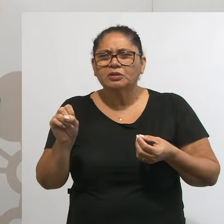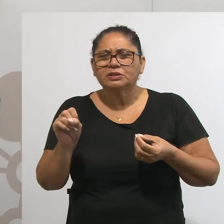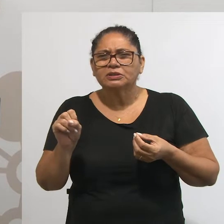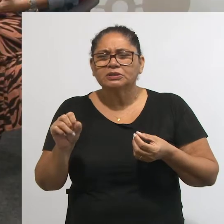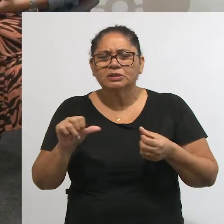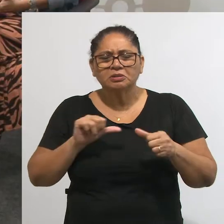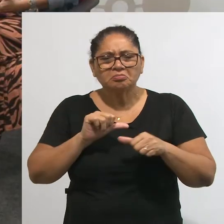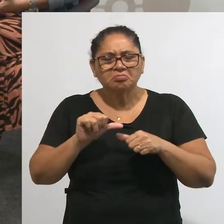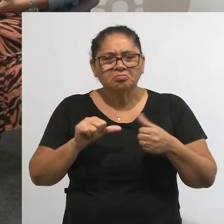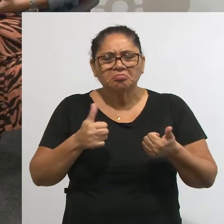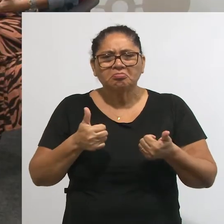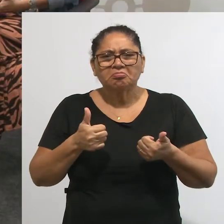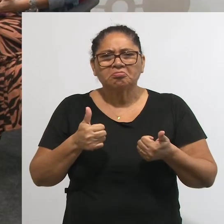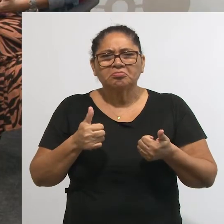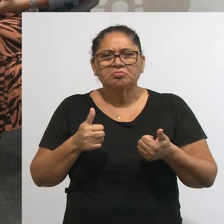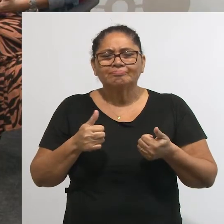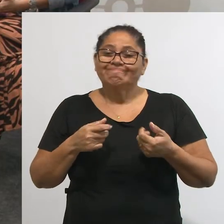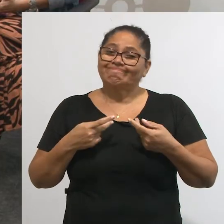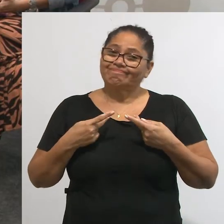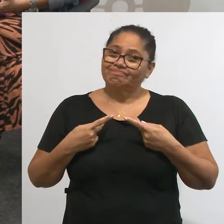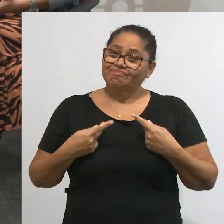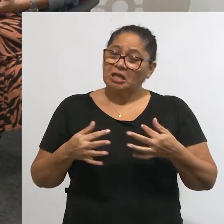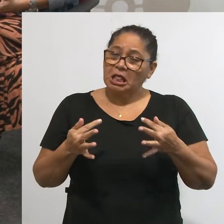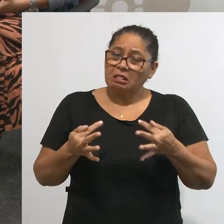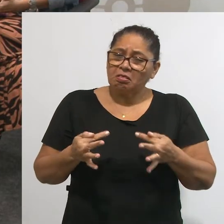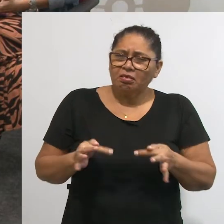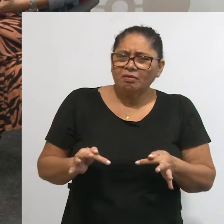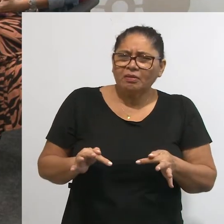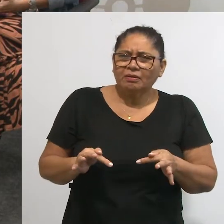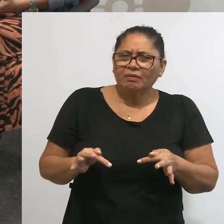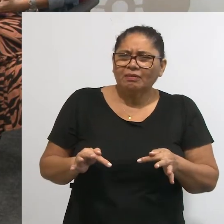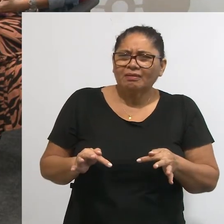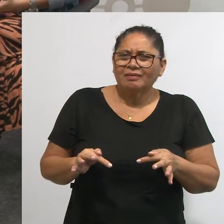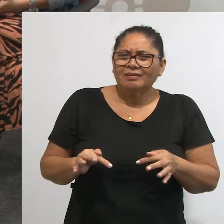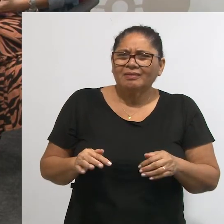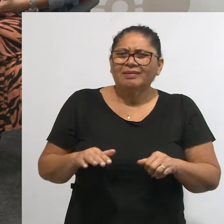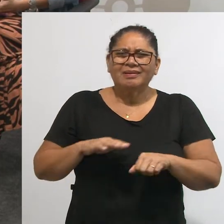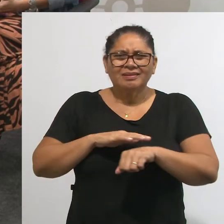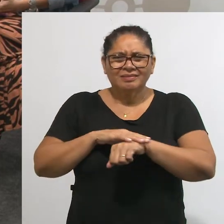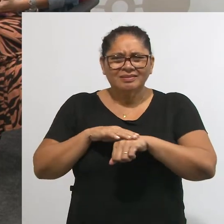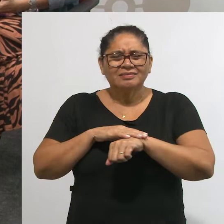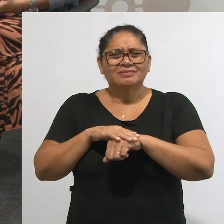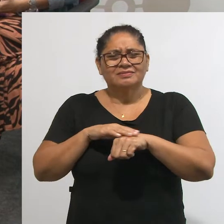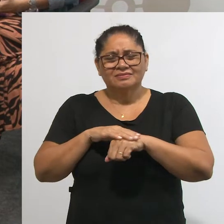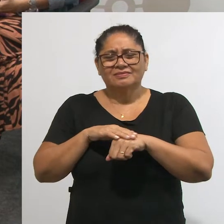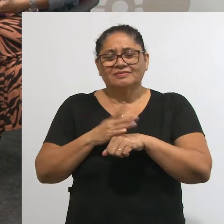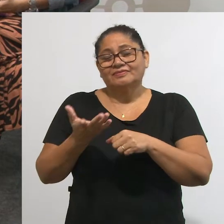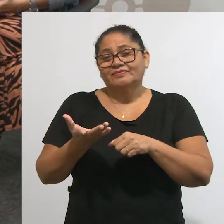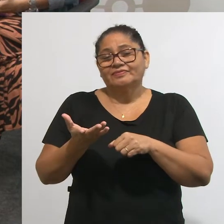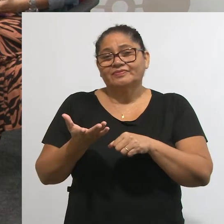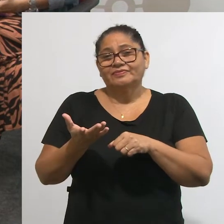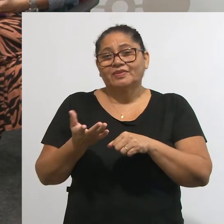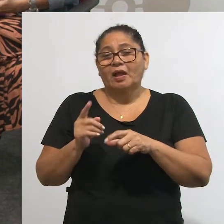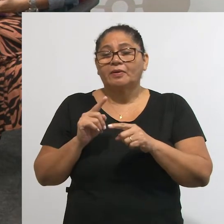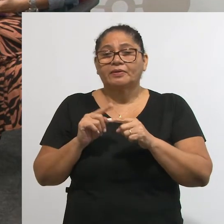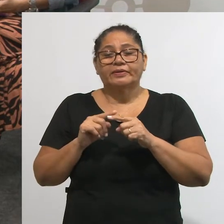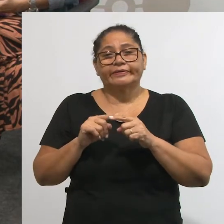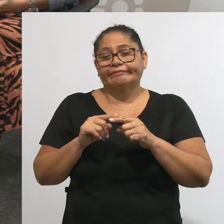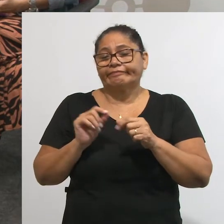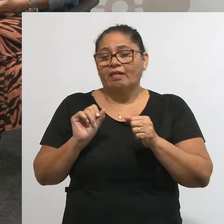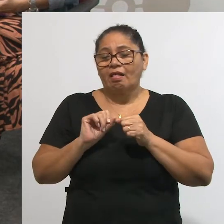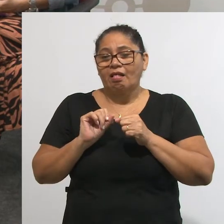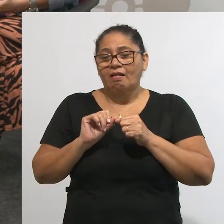sem humildade? Até tem, mas seria diálogo, né? Seria um diálogo o que a gente